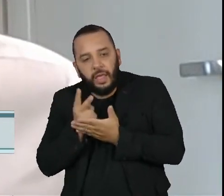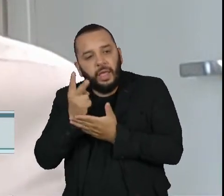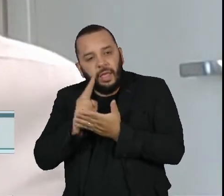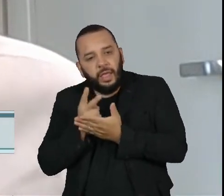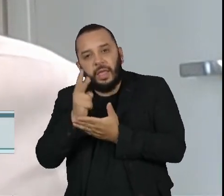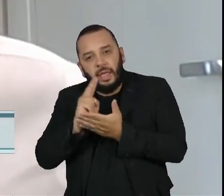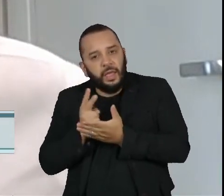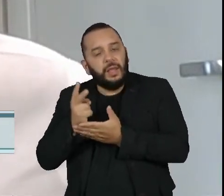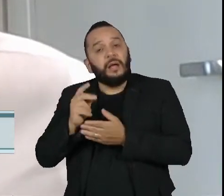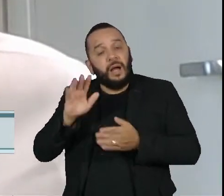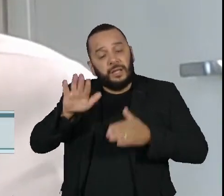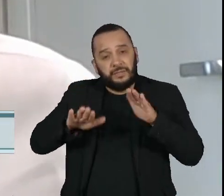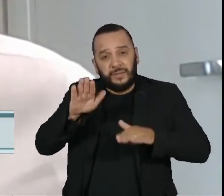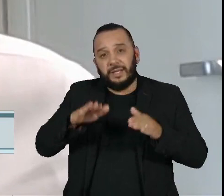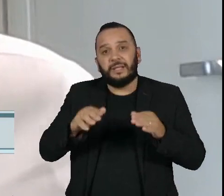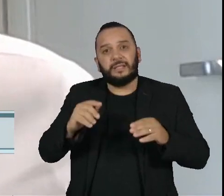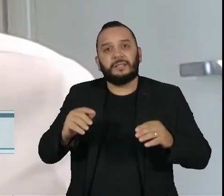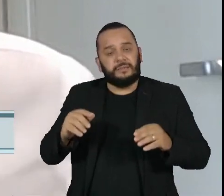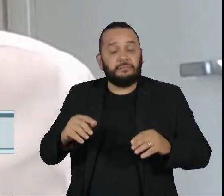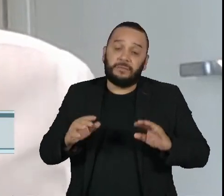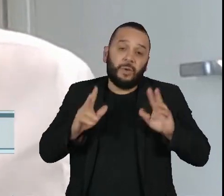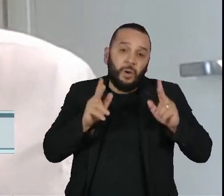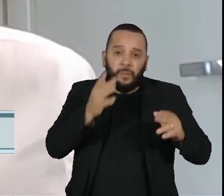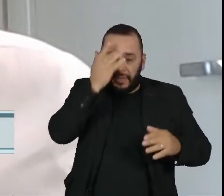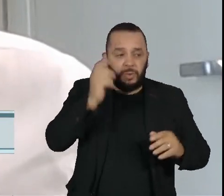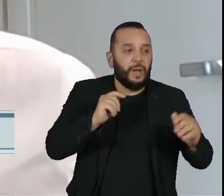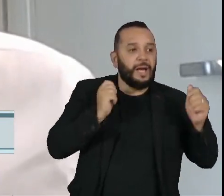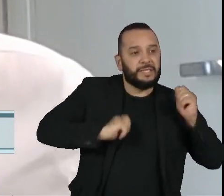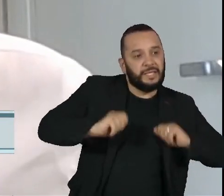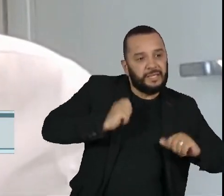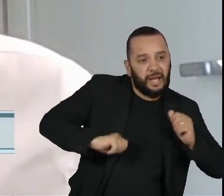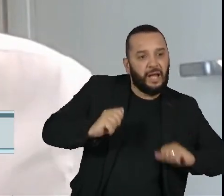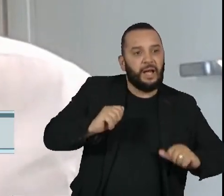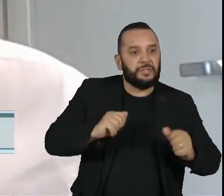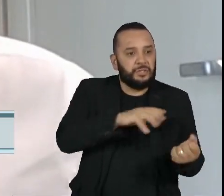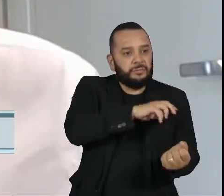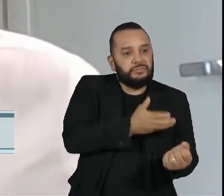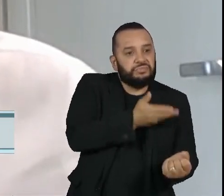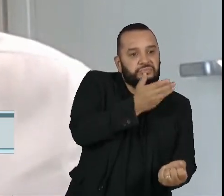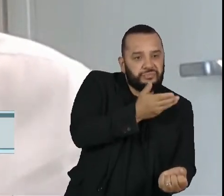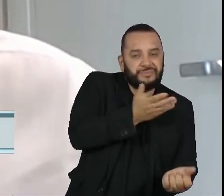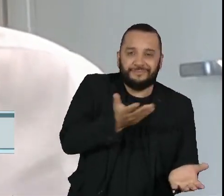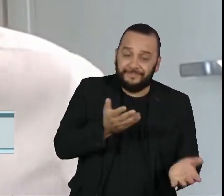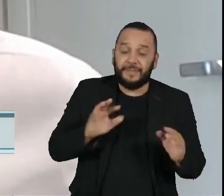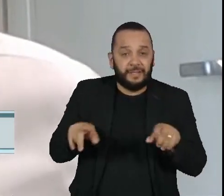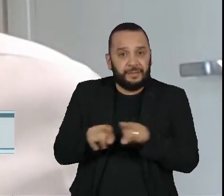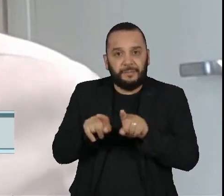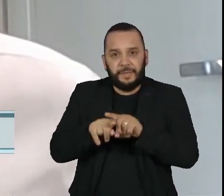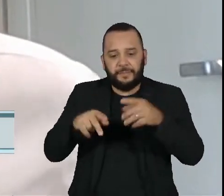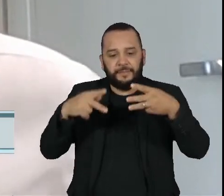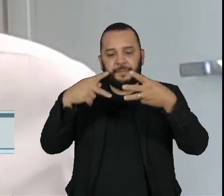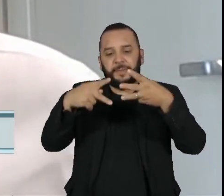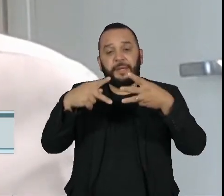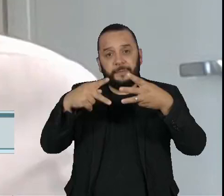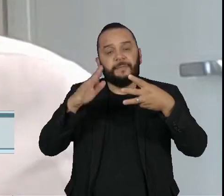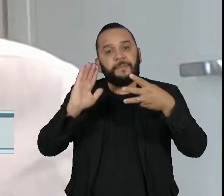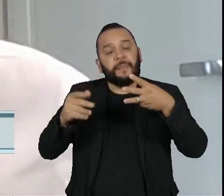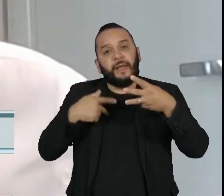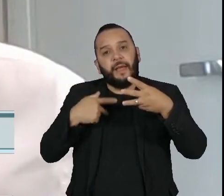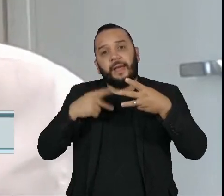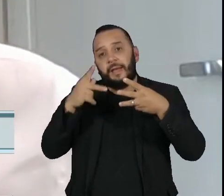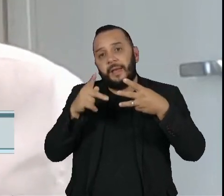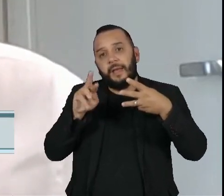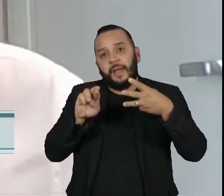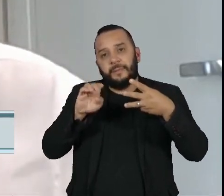predispostas à hipertensão, à ansiedade. O segundo P é importante, que são os fatores precipitantes, são os gatilhos para a insônia. A